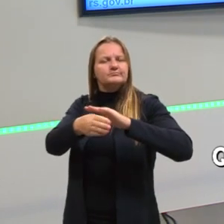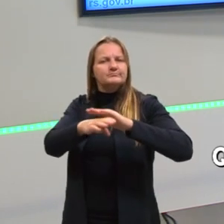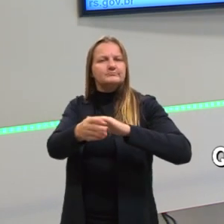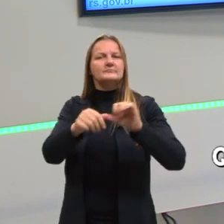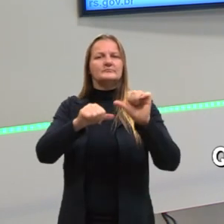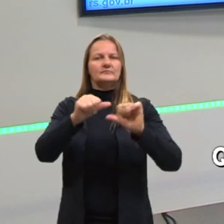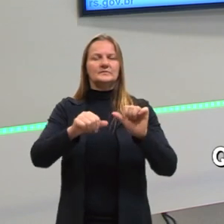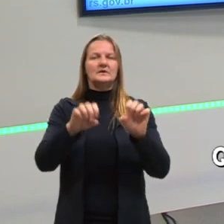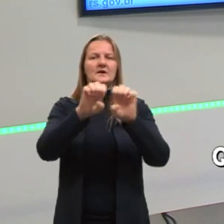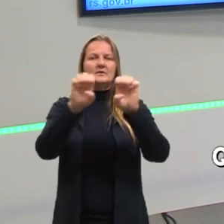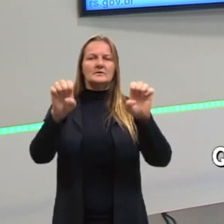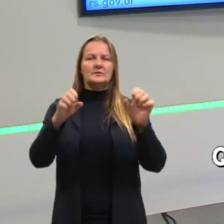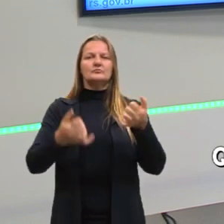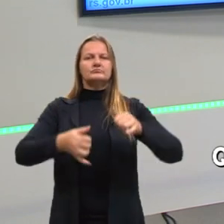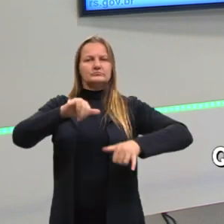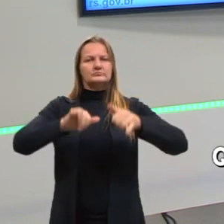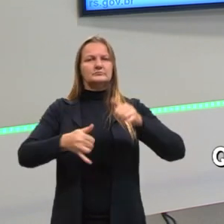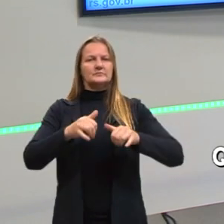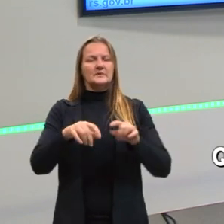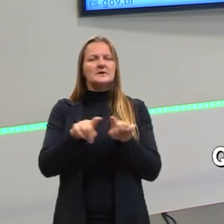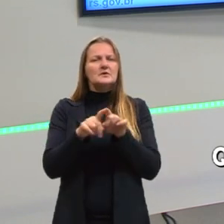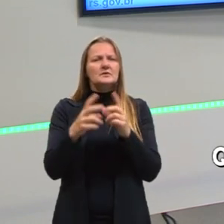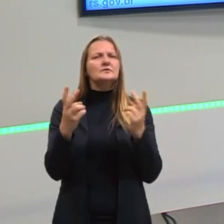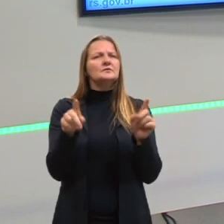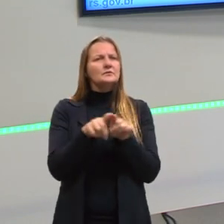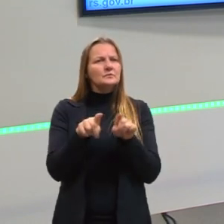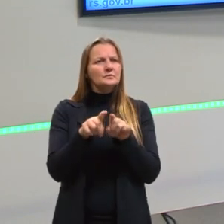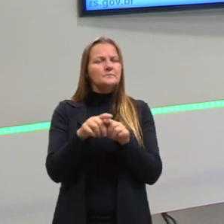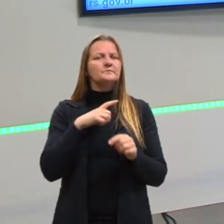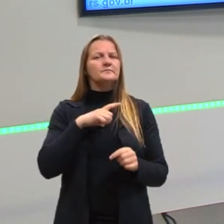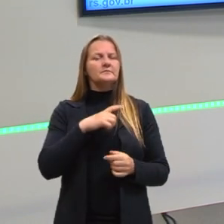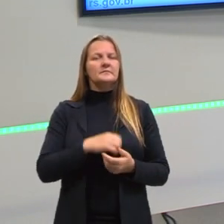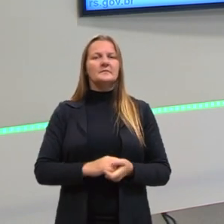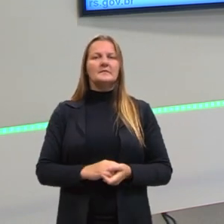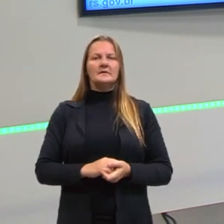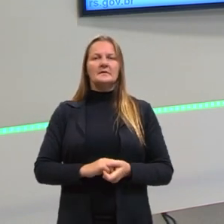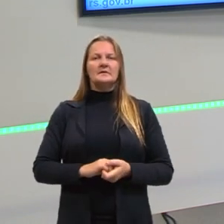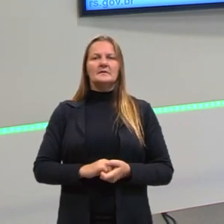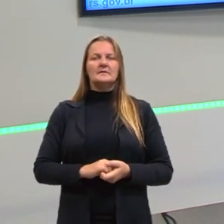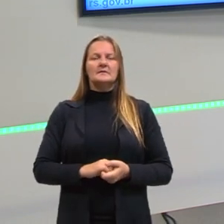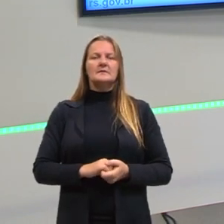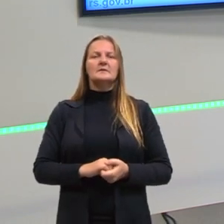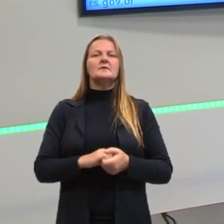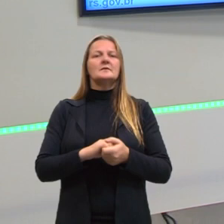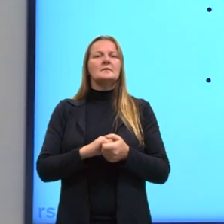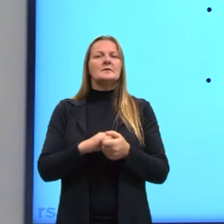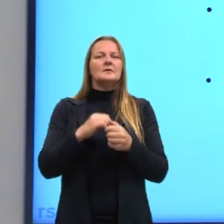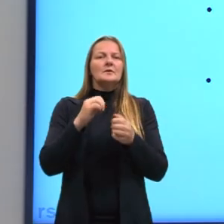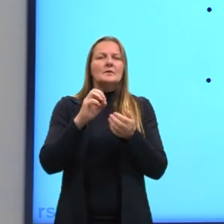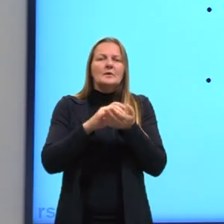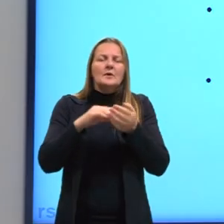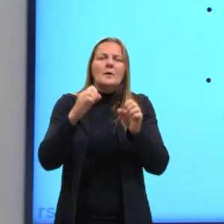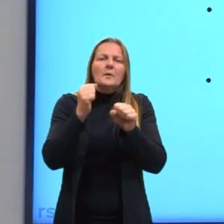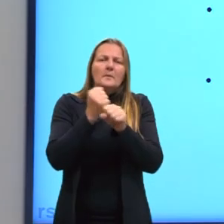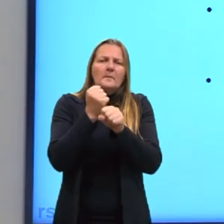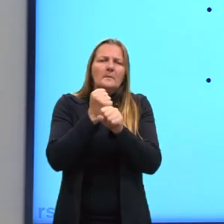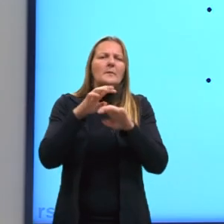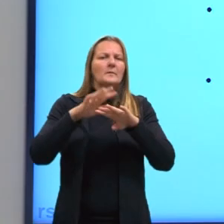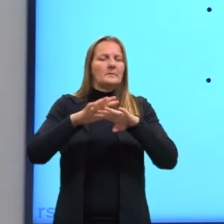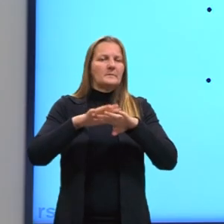na equação química e essas mesmas alterações essas mesmas operações matemáticas que ocorrem nas equações